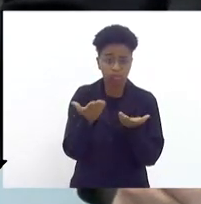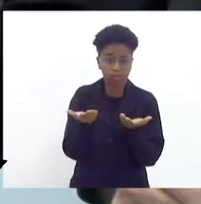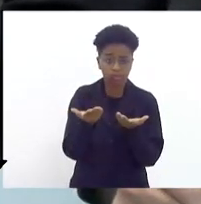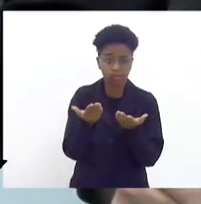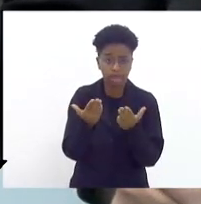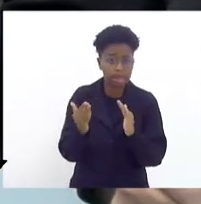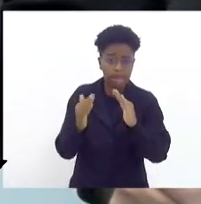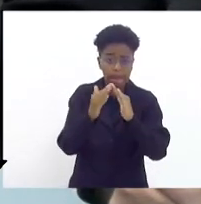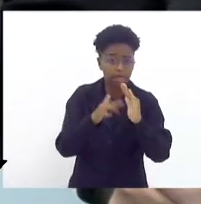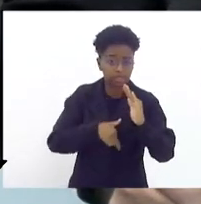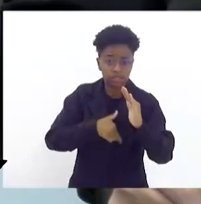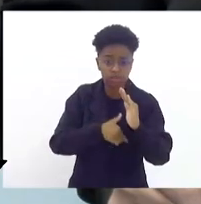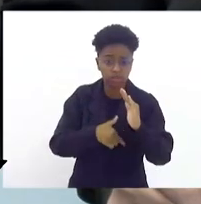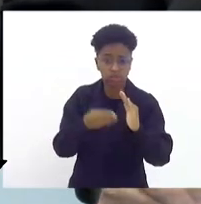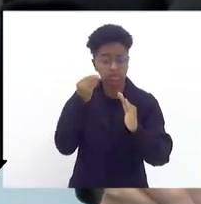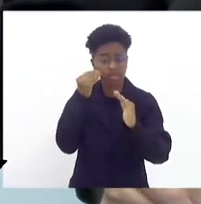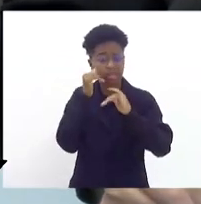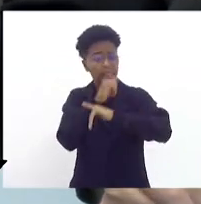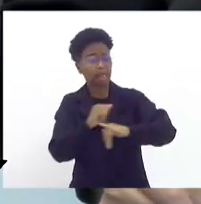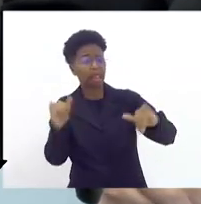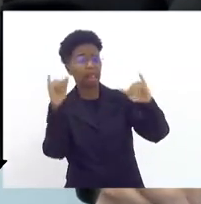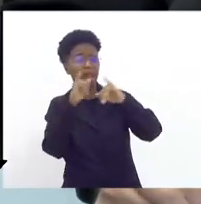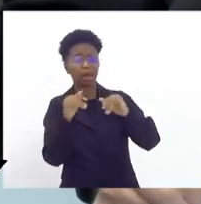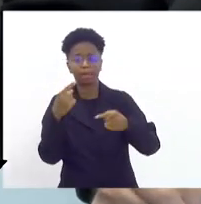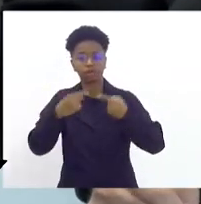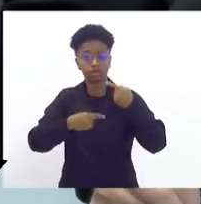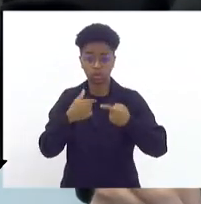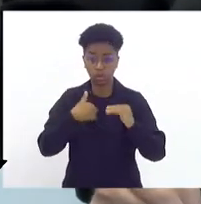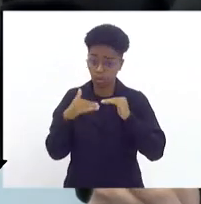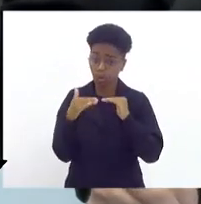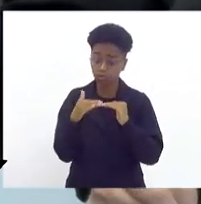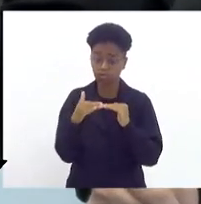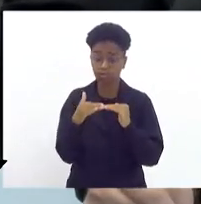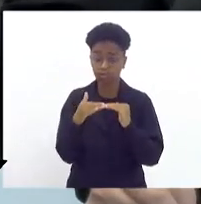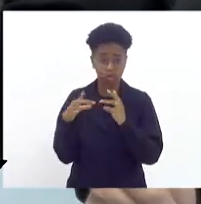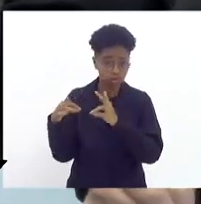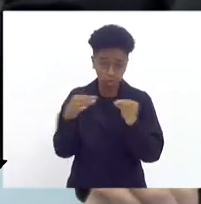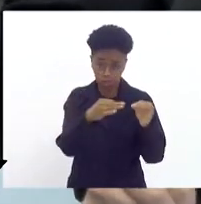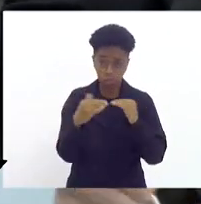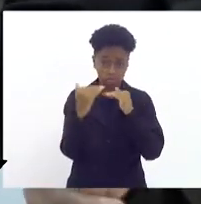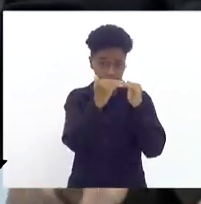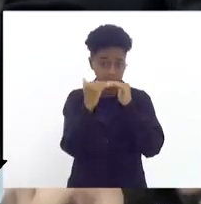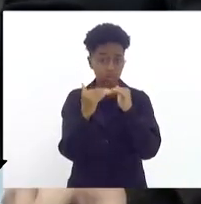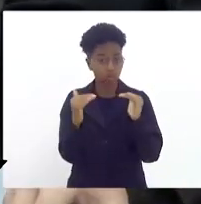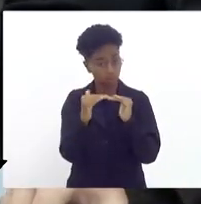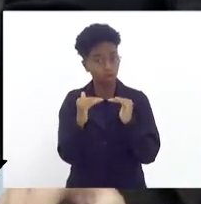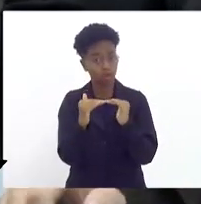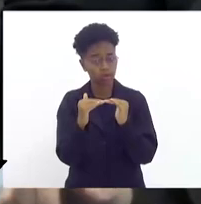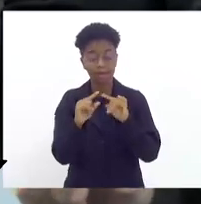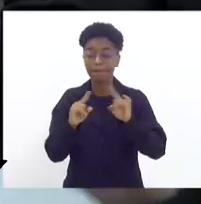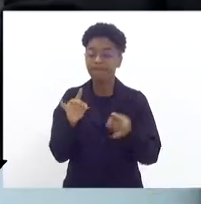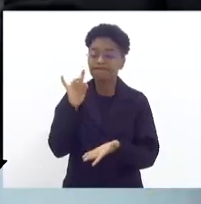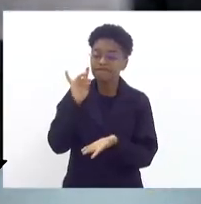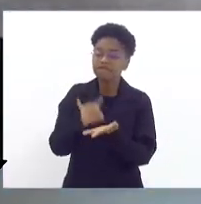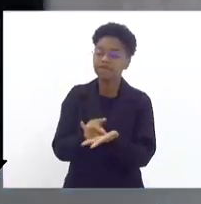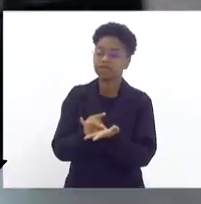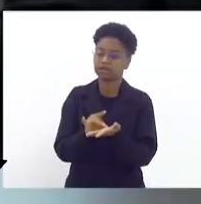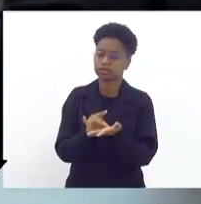invadir um templo para manifestação política. Eu concordo com isso, todos nós concordamos. Na